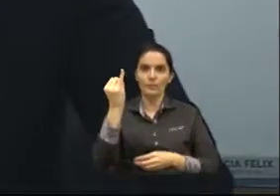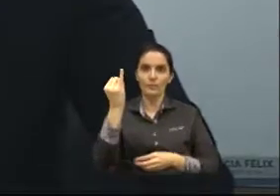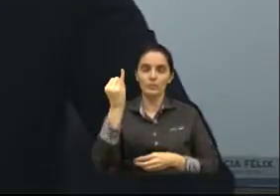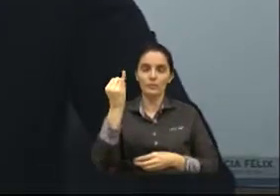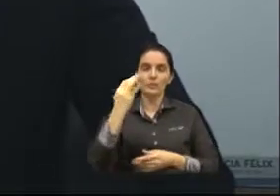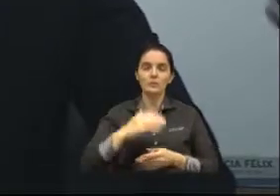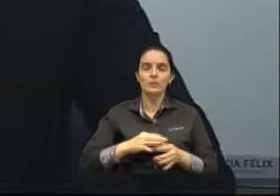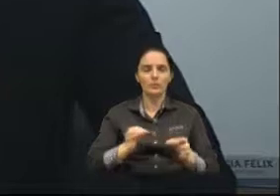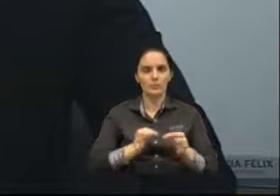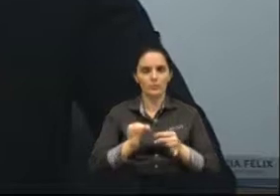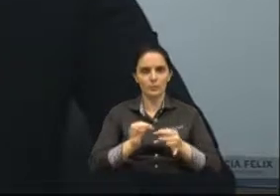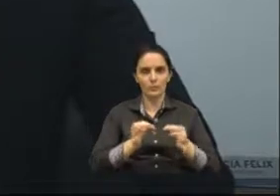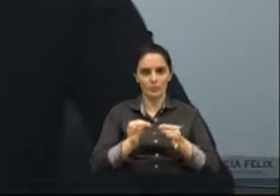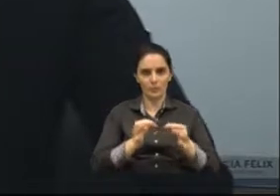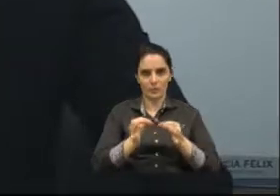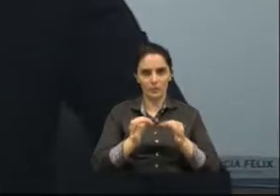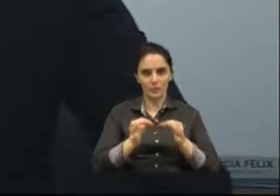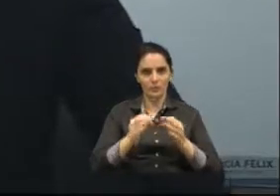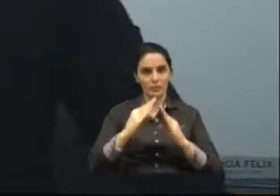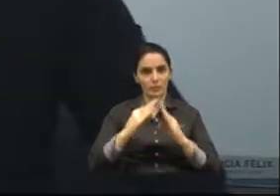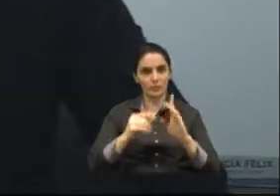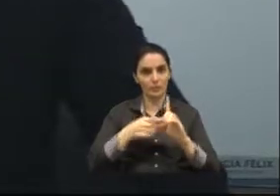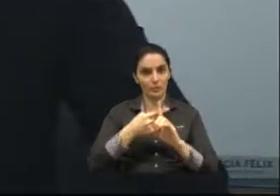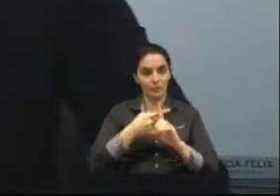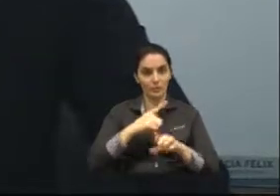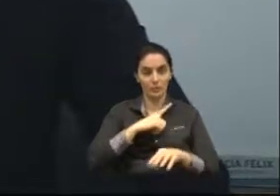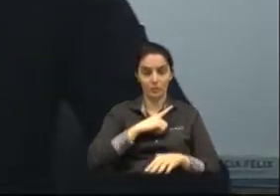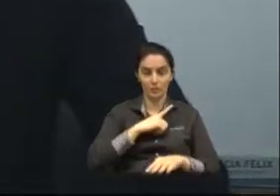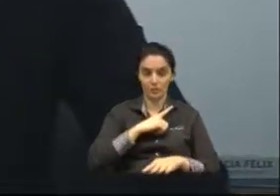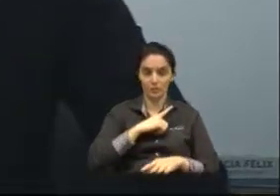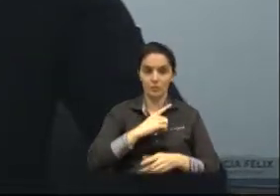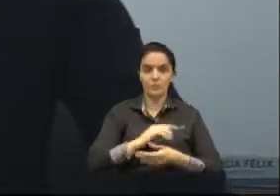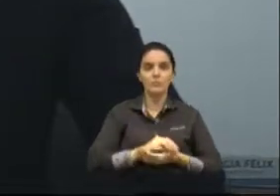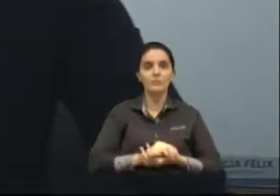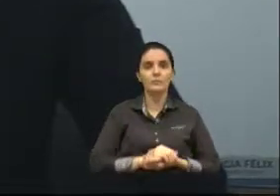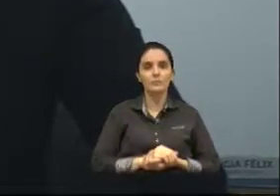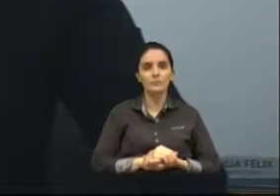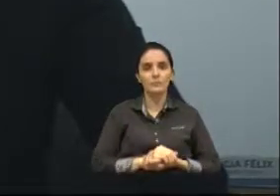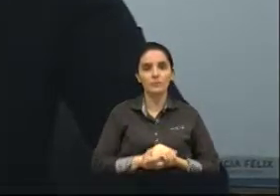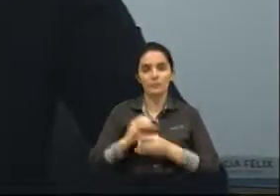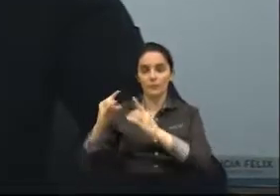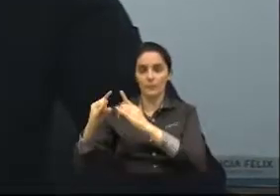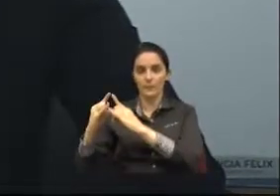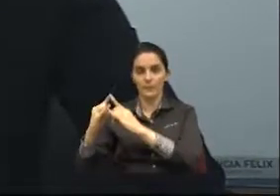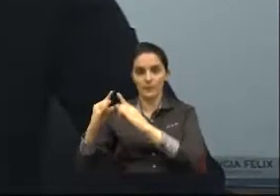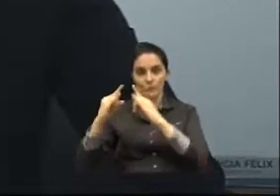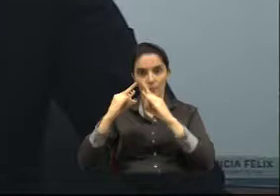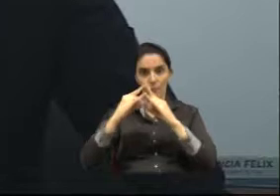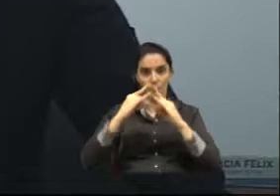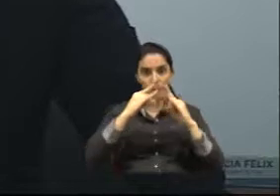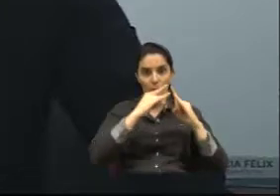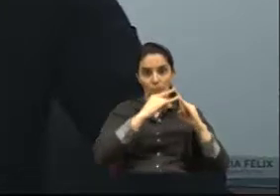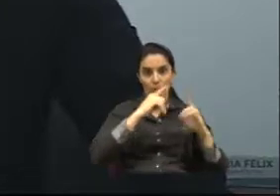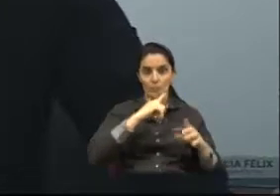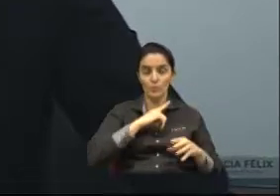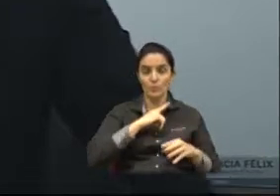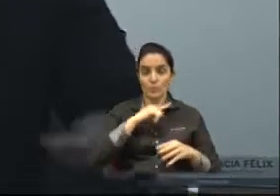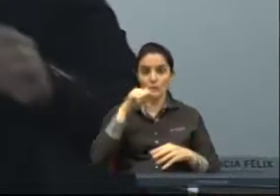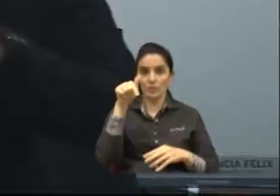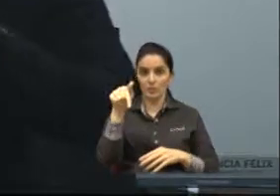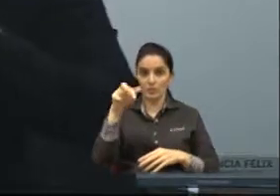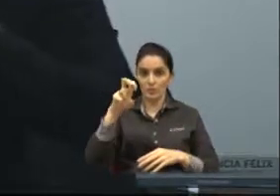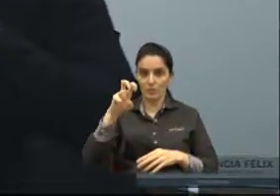desses projetos que a igreja mantém, um dos, né? Neste acampamento nós tivemos